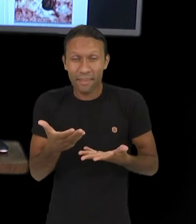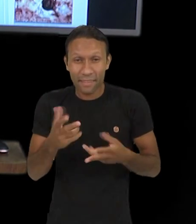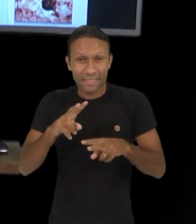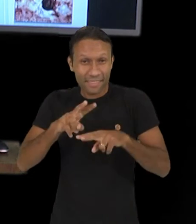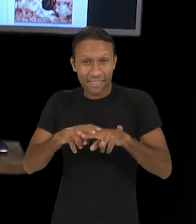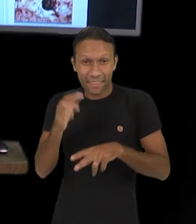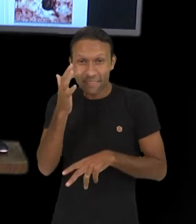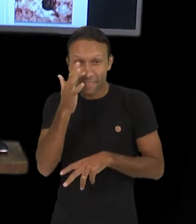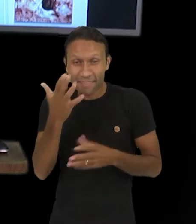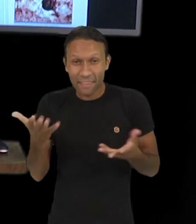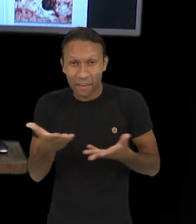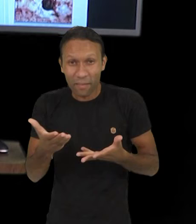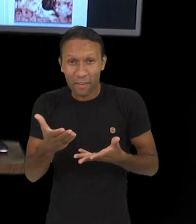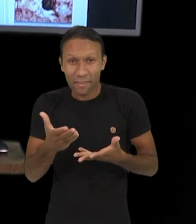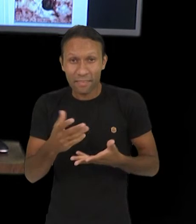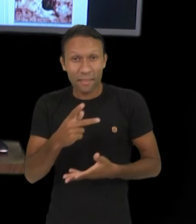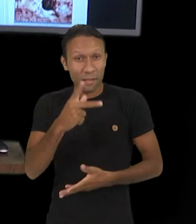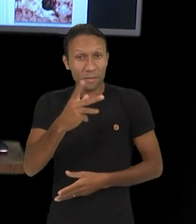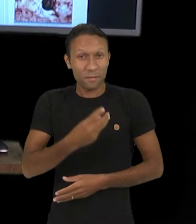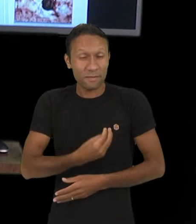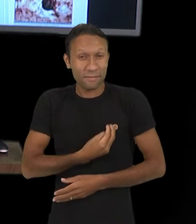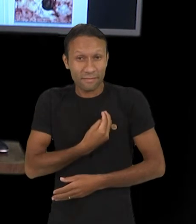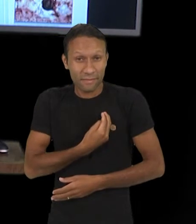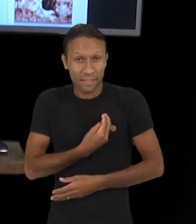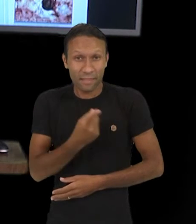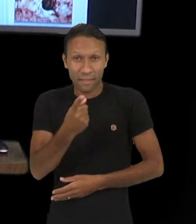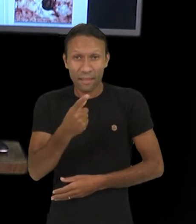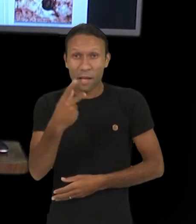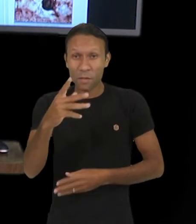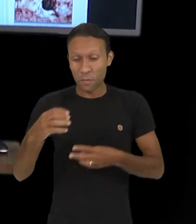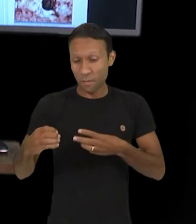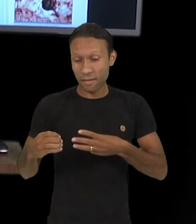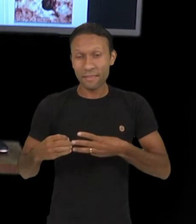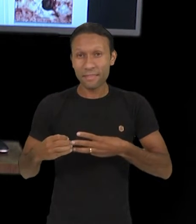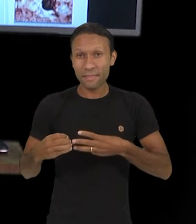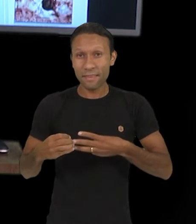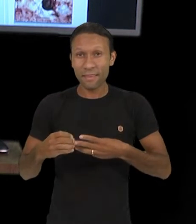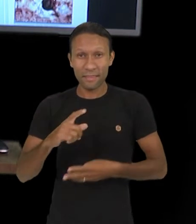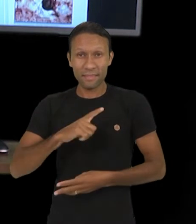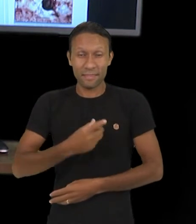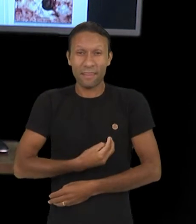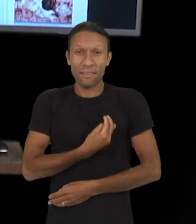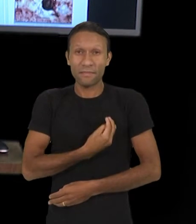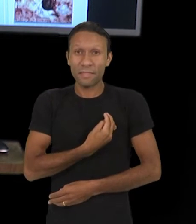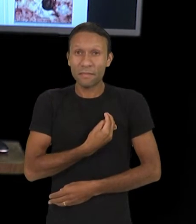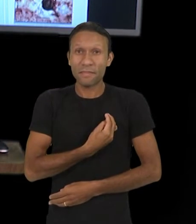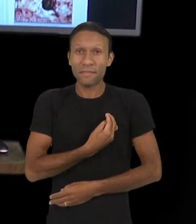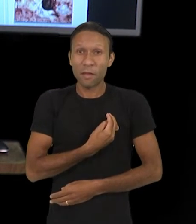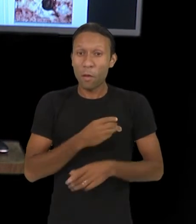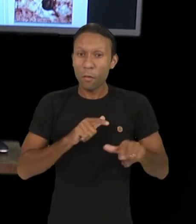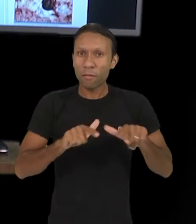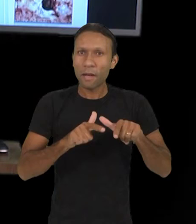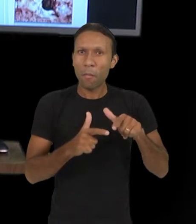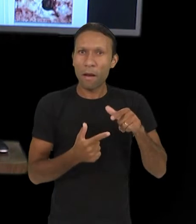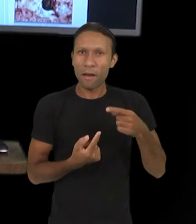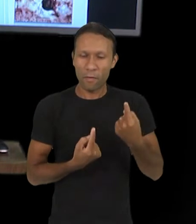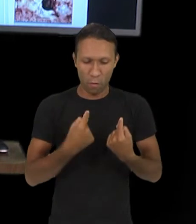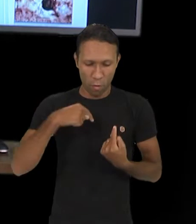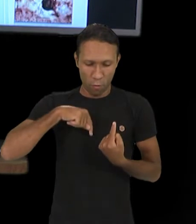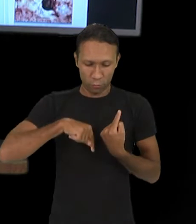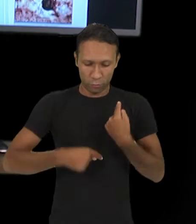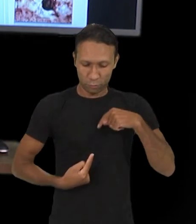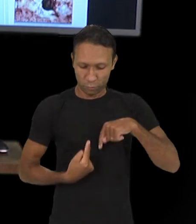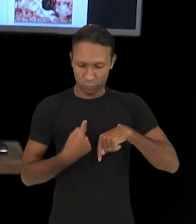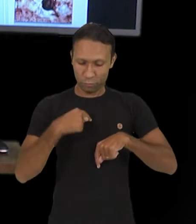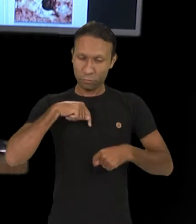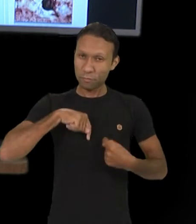você assistir esse vídeo agora, quer dizer que as suas células estão vivas, né? E suas células estão trabalhando,